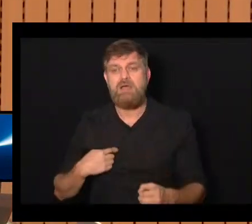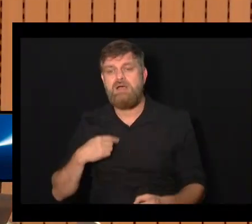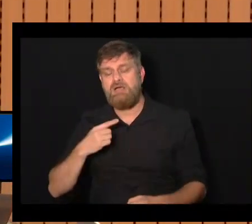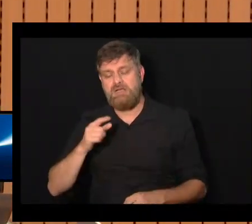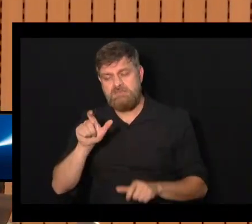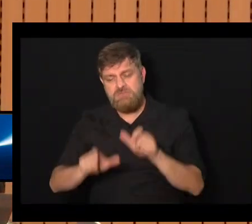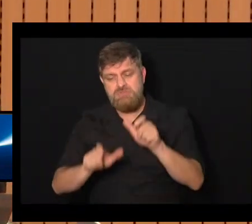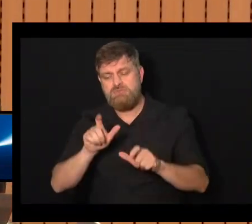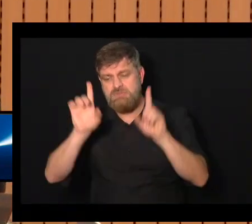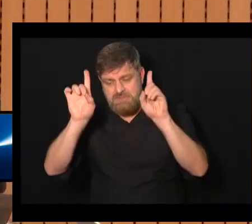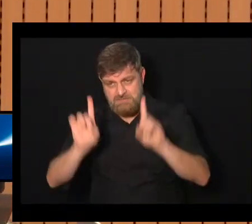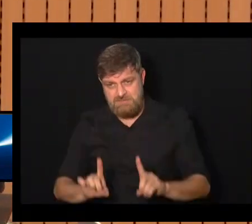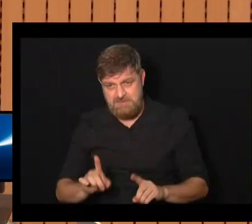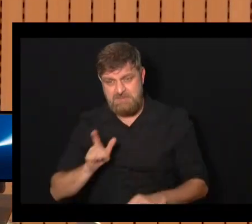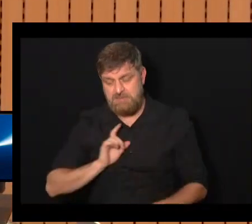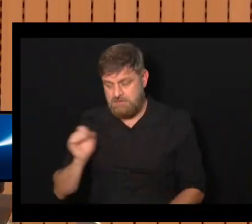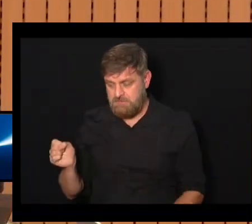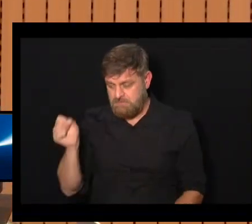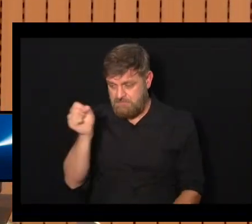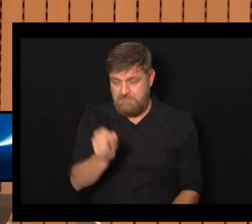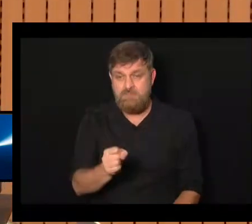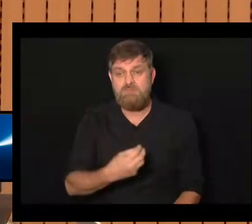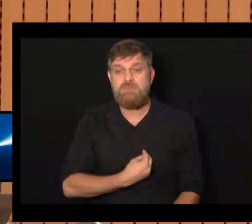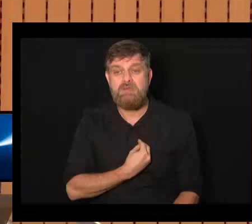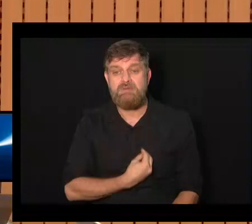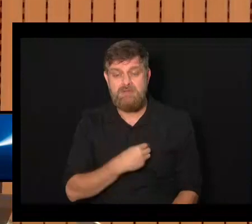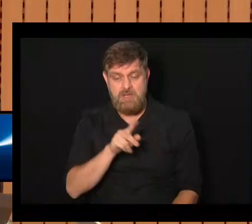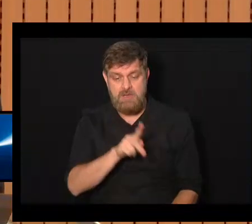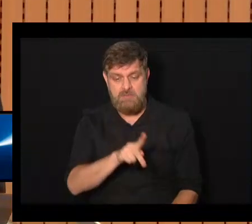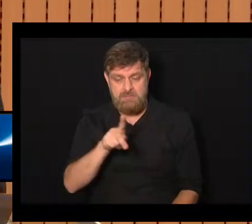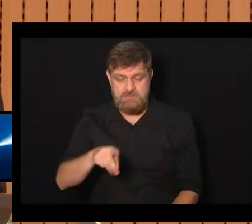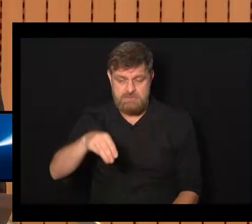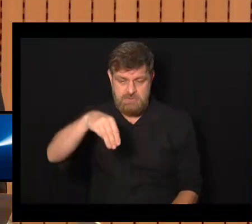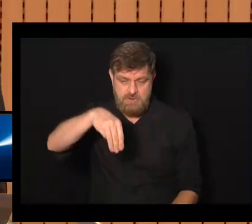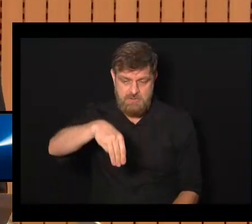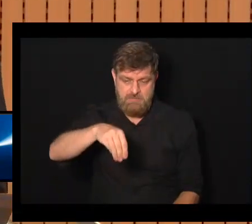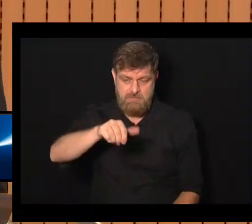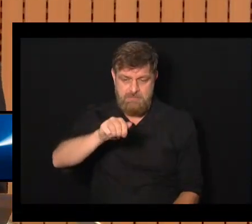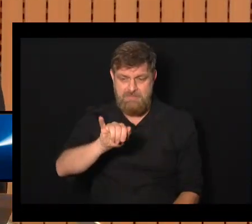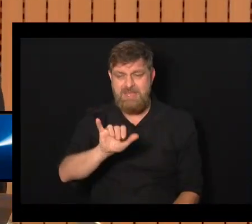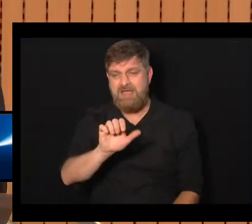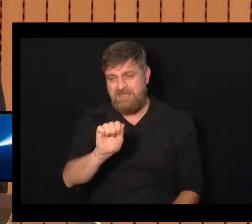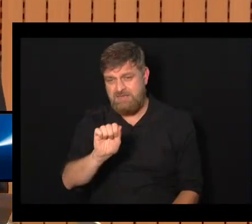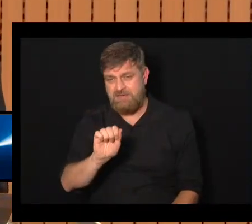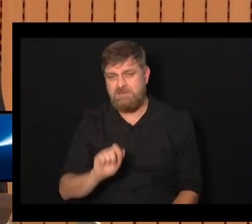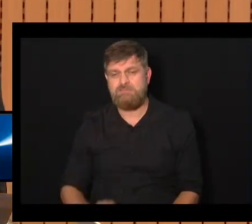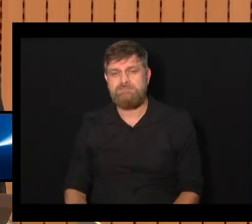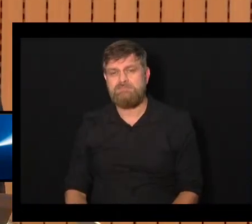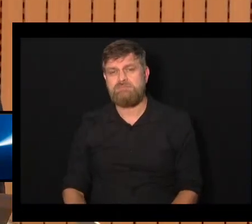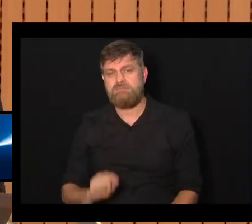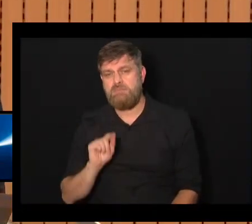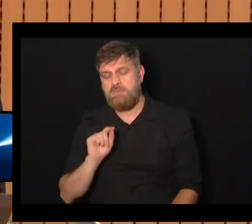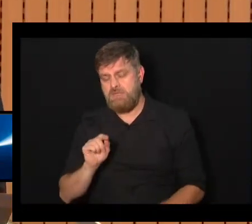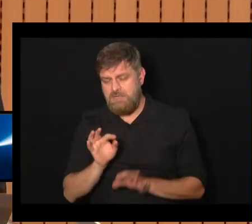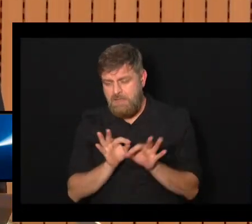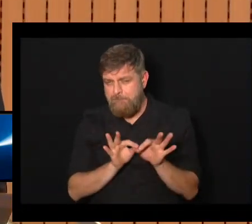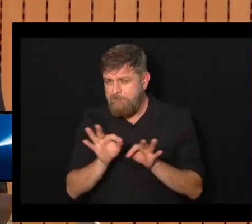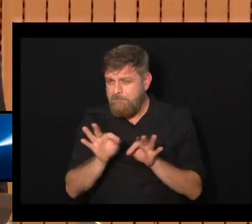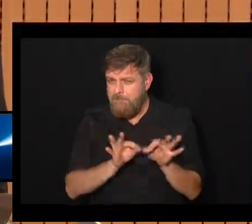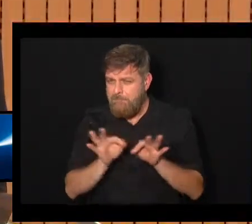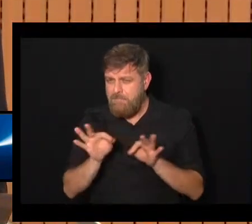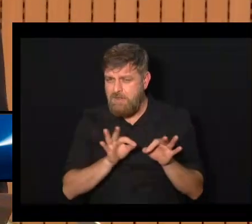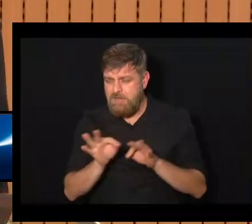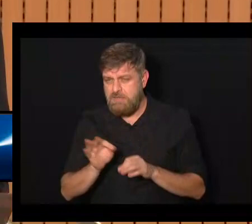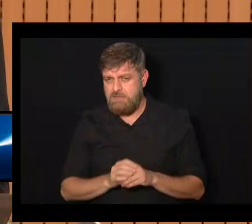Com, então, a presença do professor Wagner Maia. Quem está organizando esse